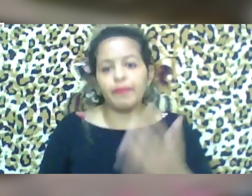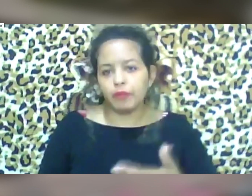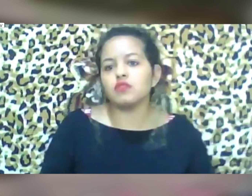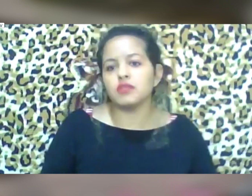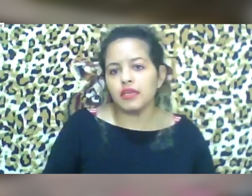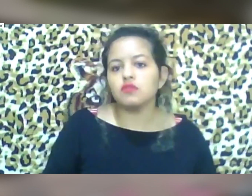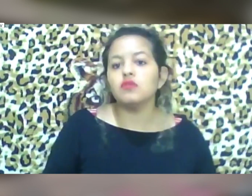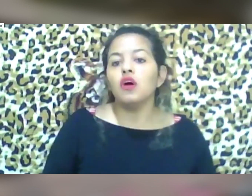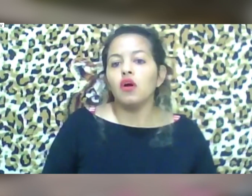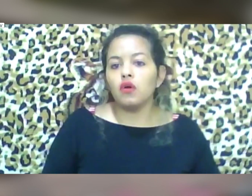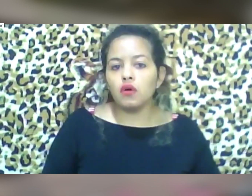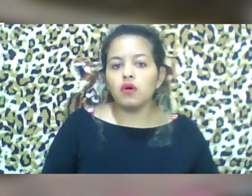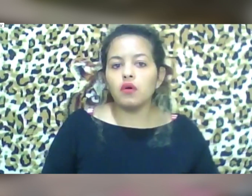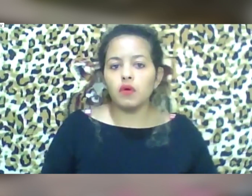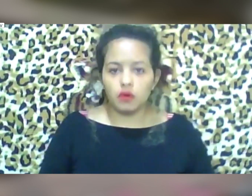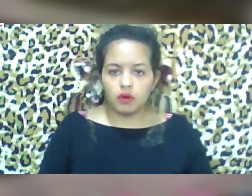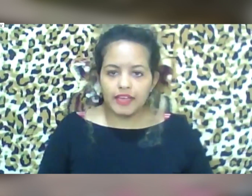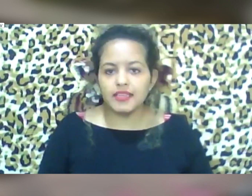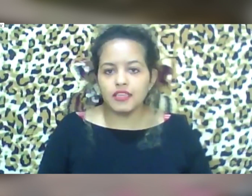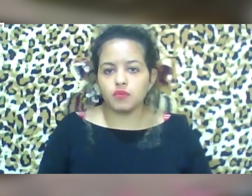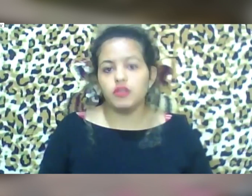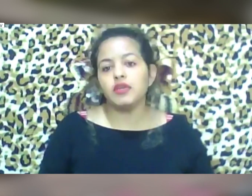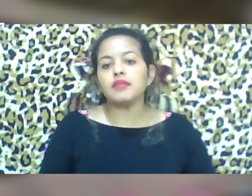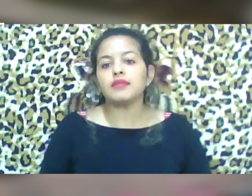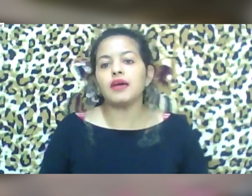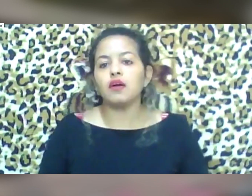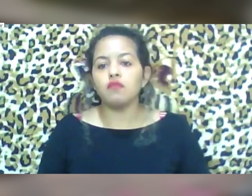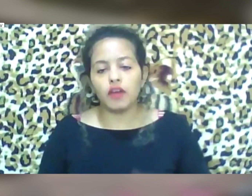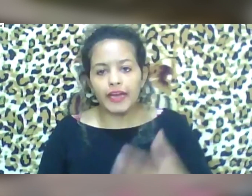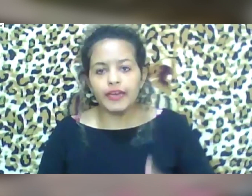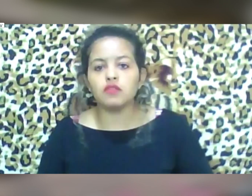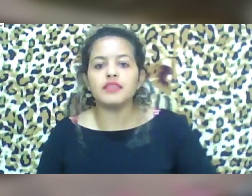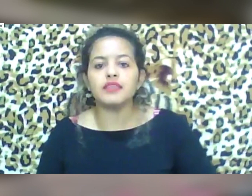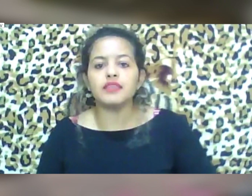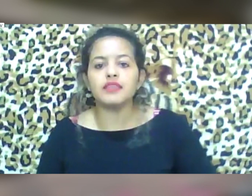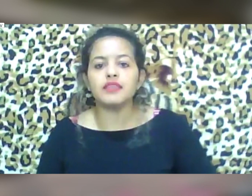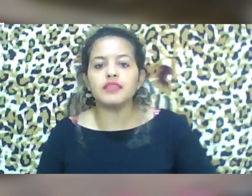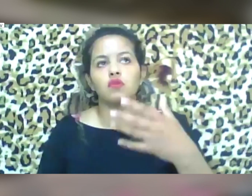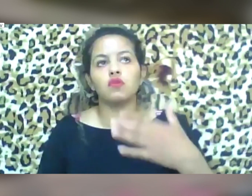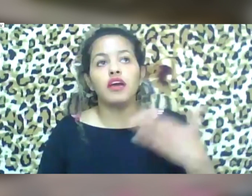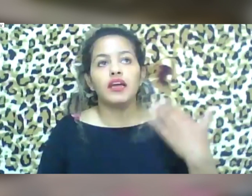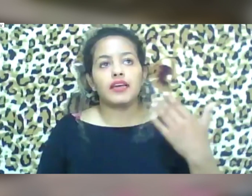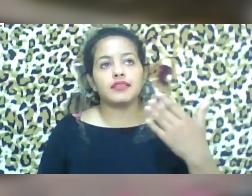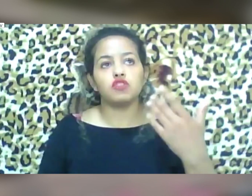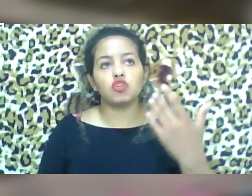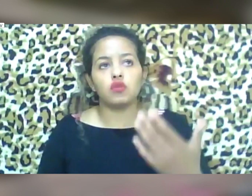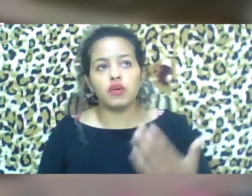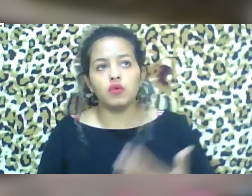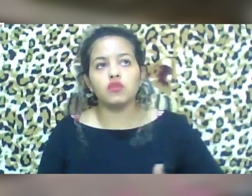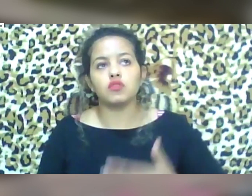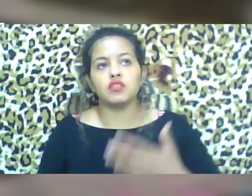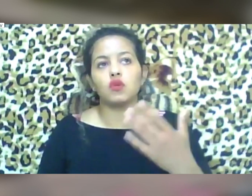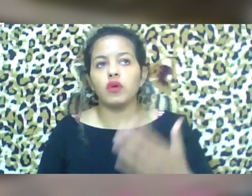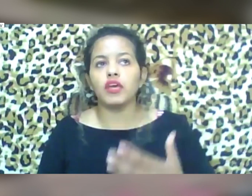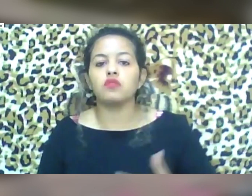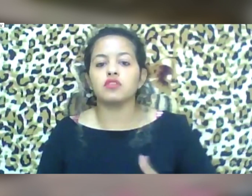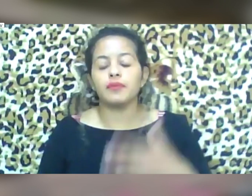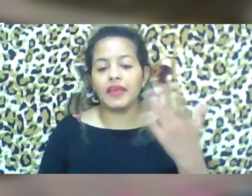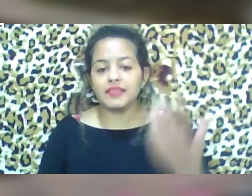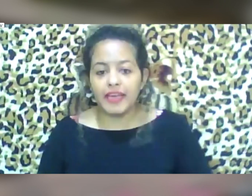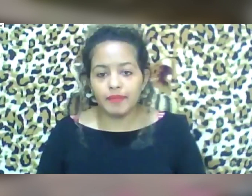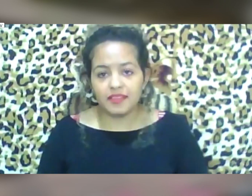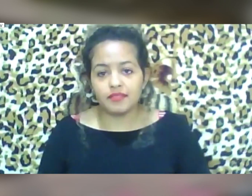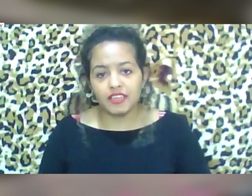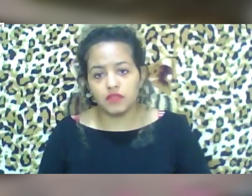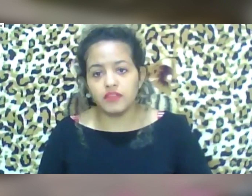acaba reproduzindo o racismo. Então, focar na educação e trabalhar com questão de conteúdos e currículos